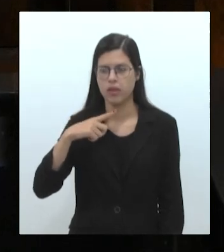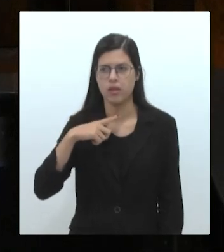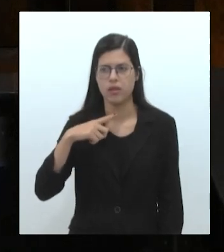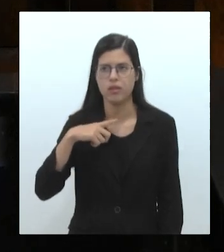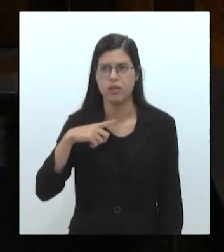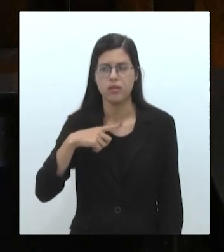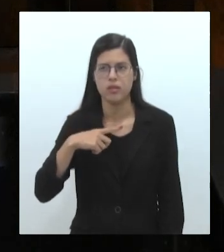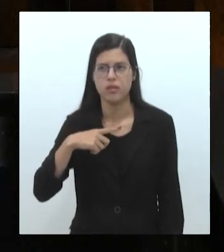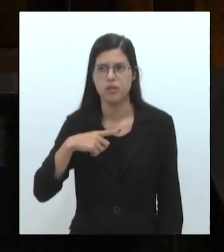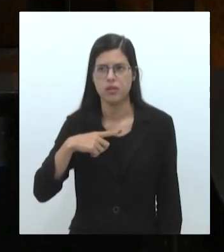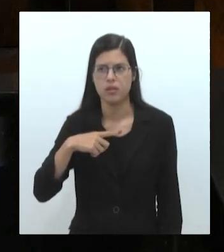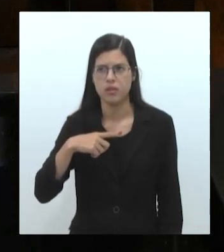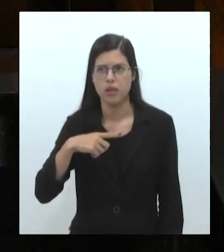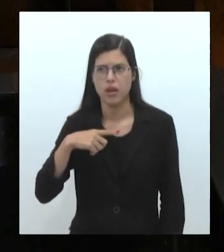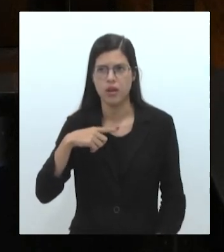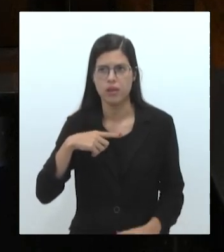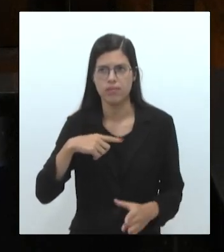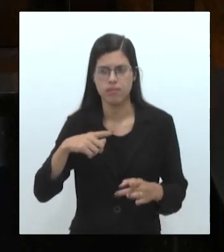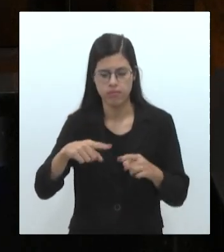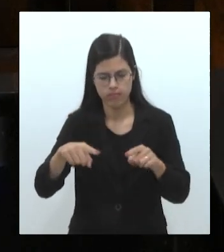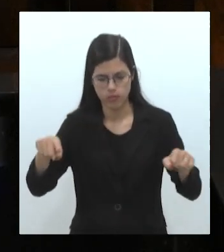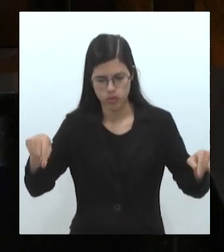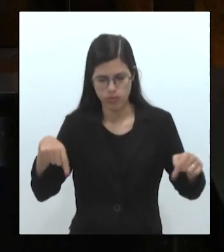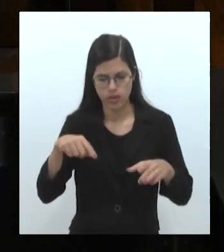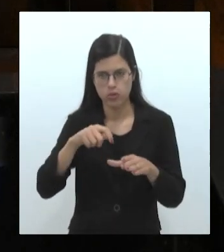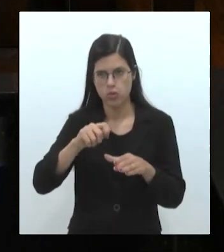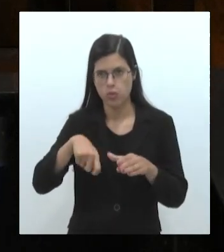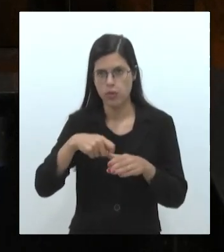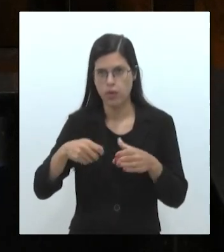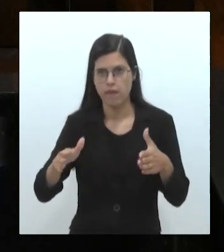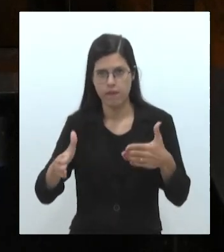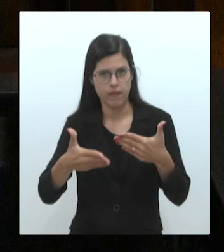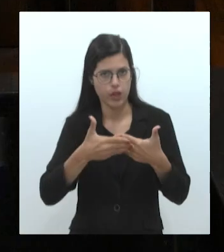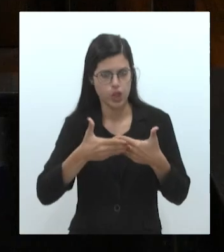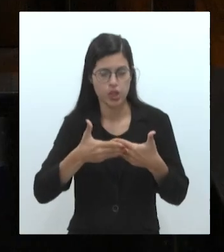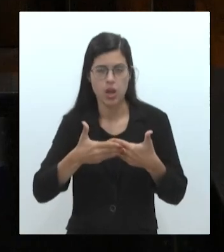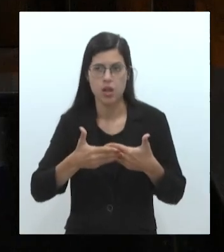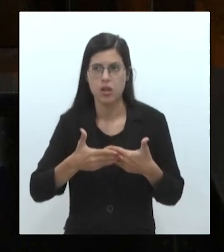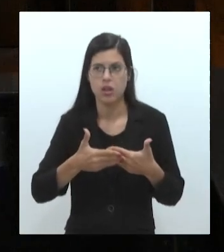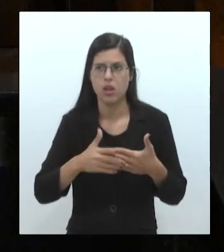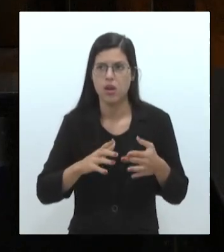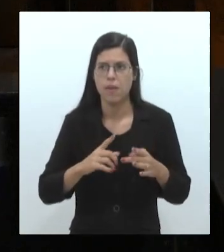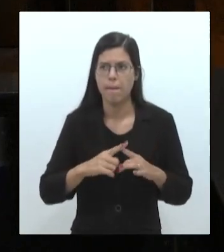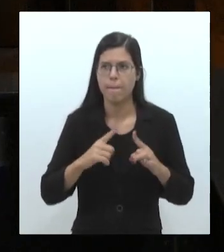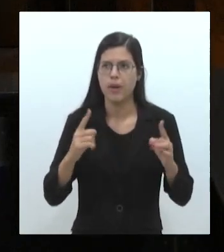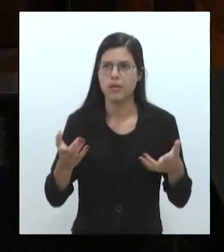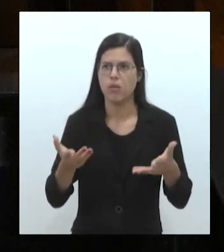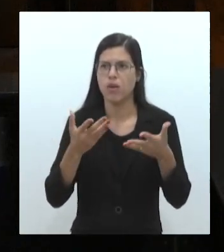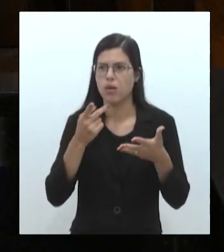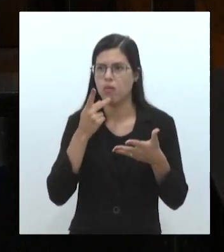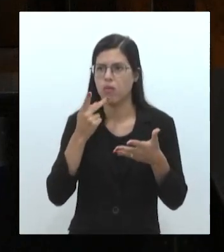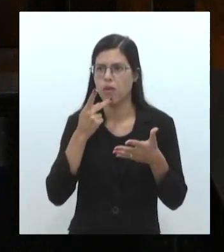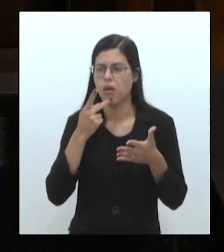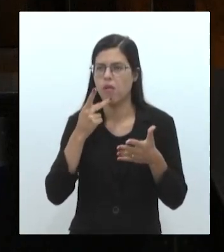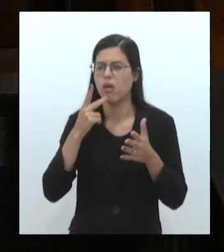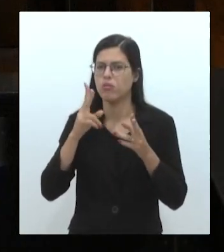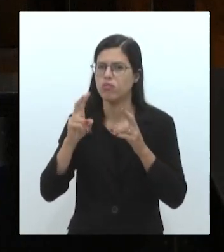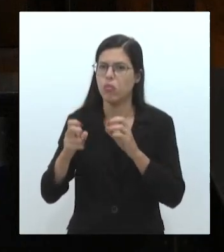estão fechadas, mas eu quero trazer à baila um pouco